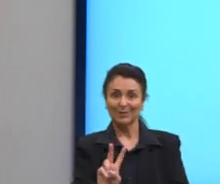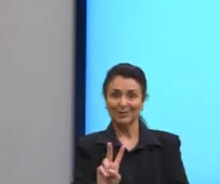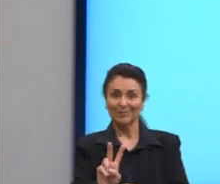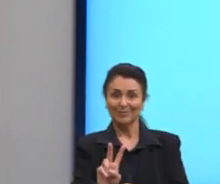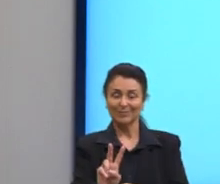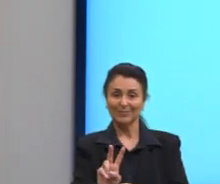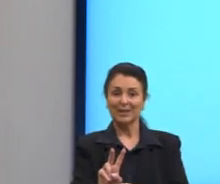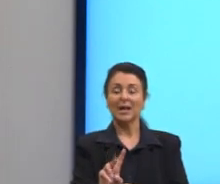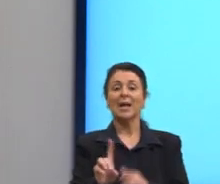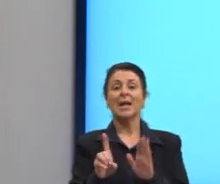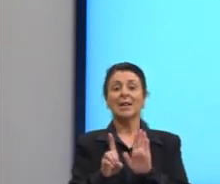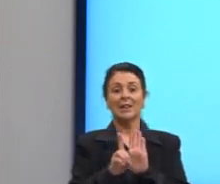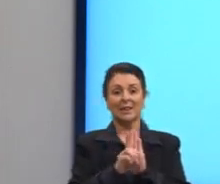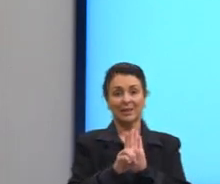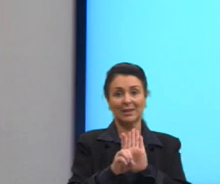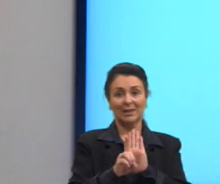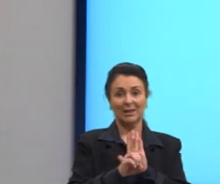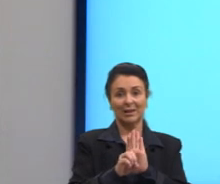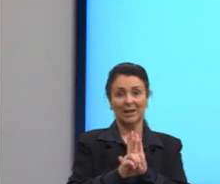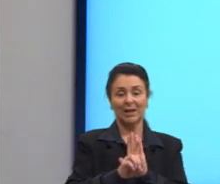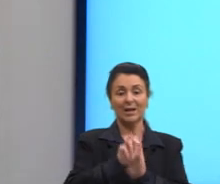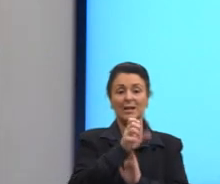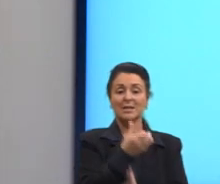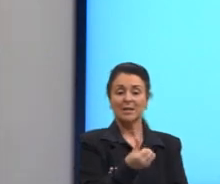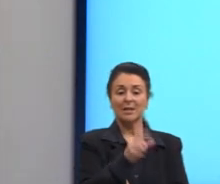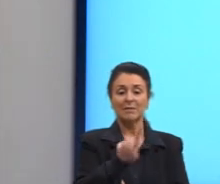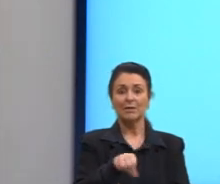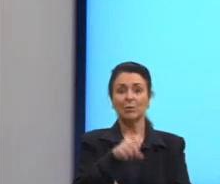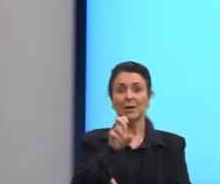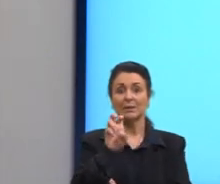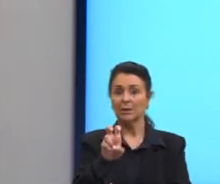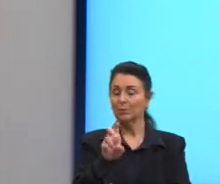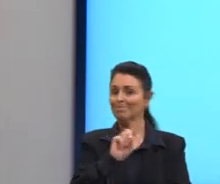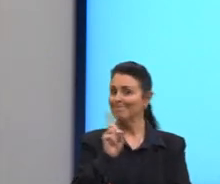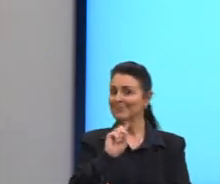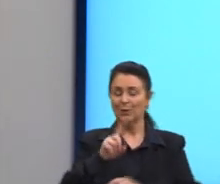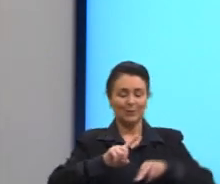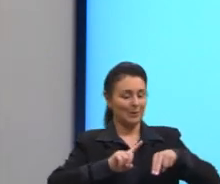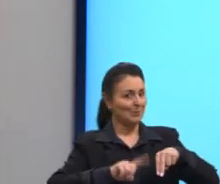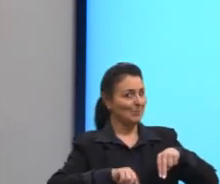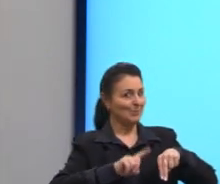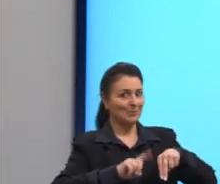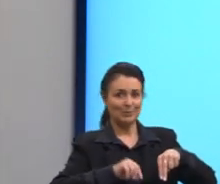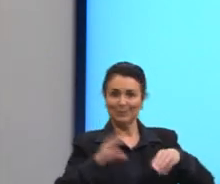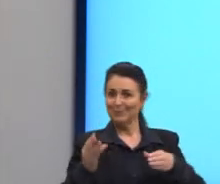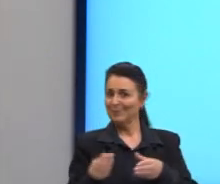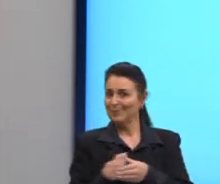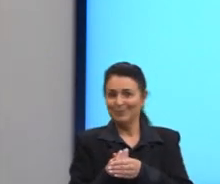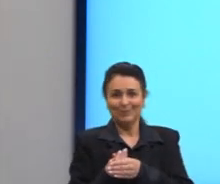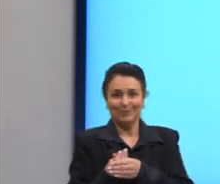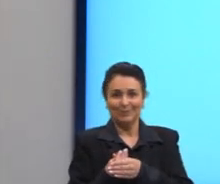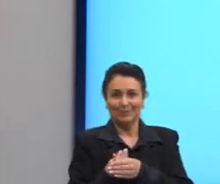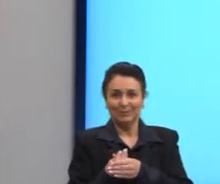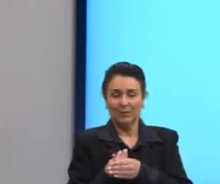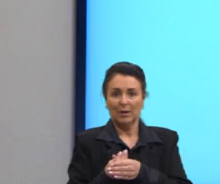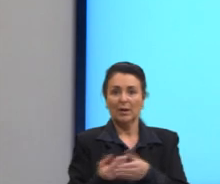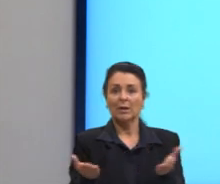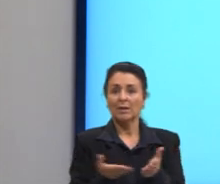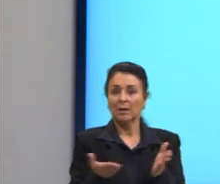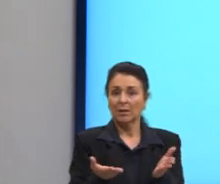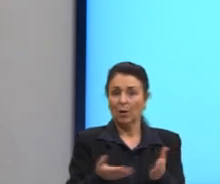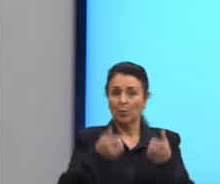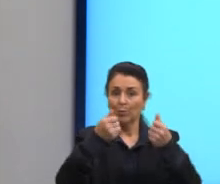letra de resultou em 6,5 que não pertence ao conjunto dos números naturais Então por